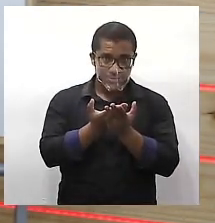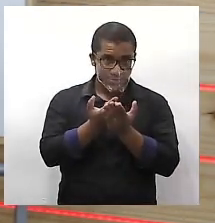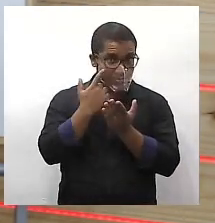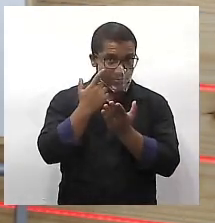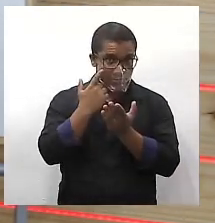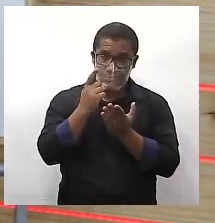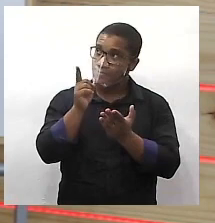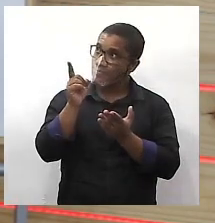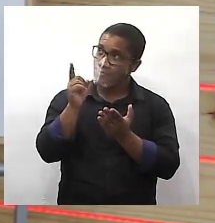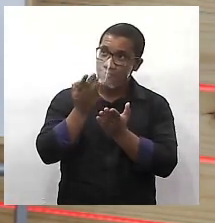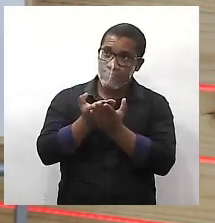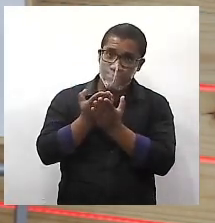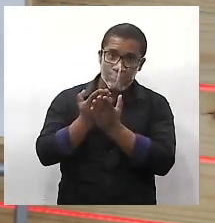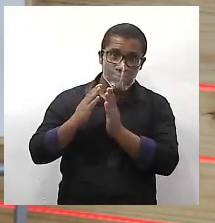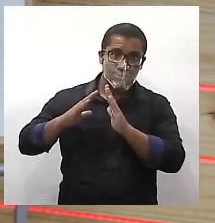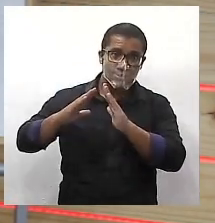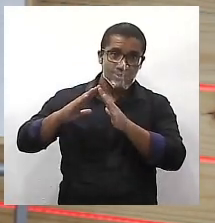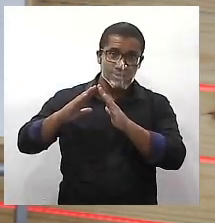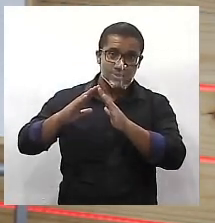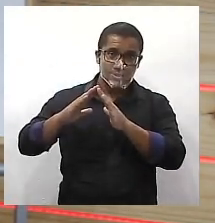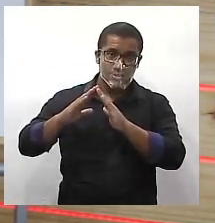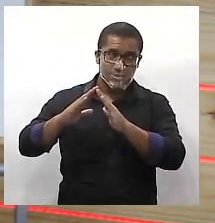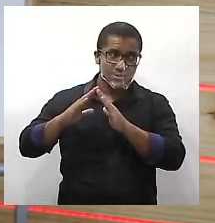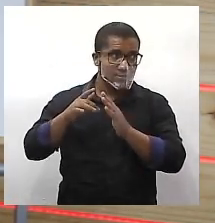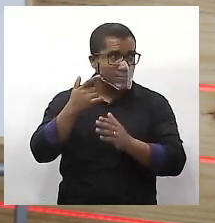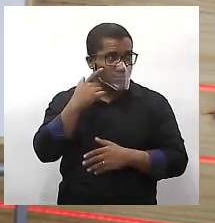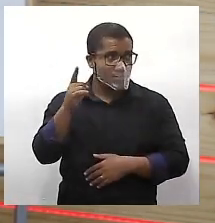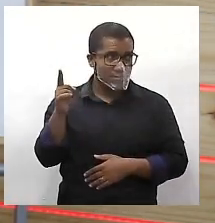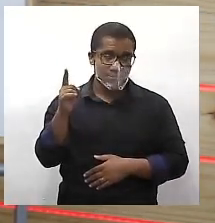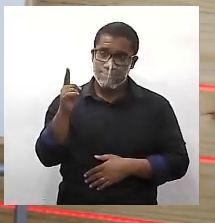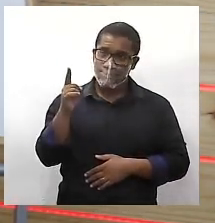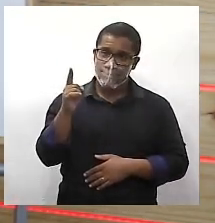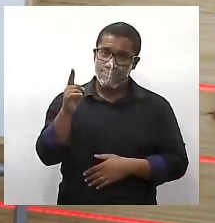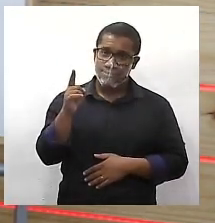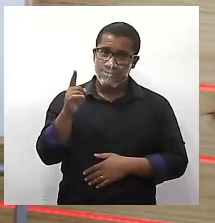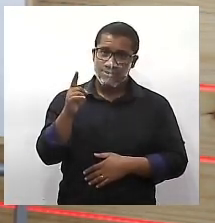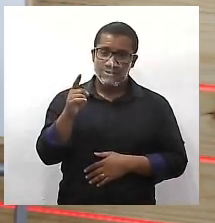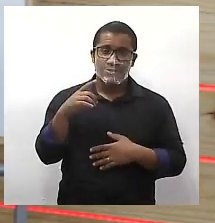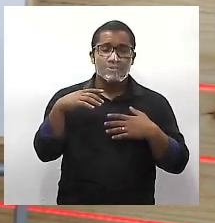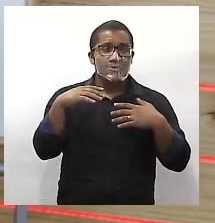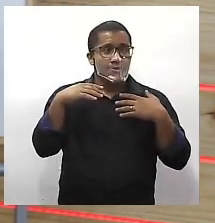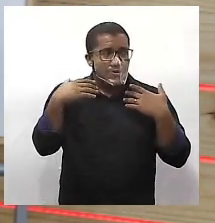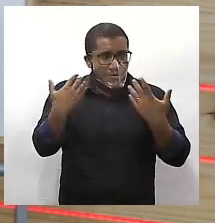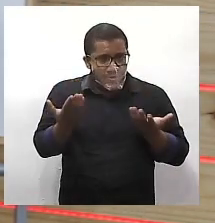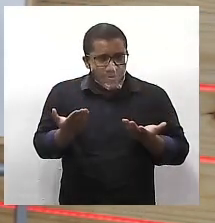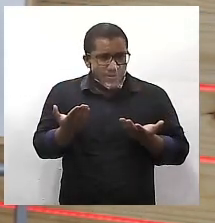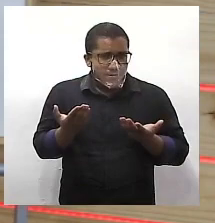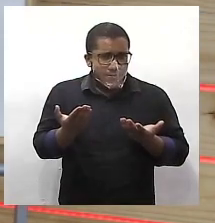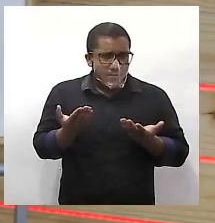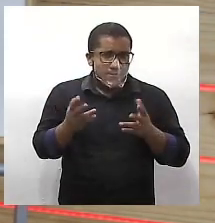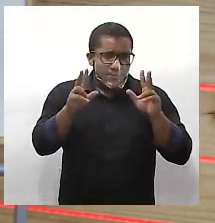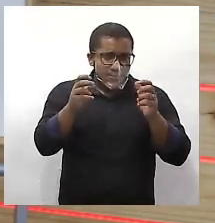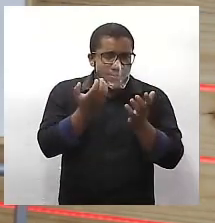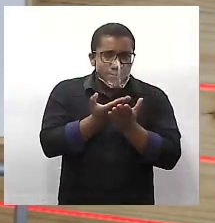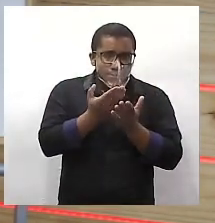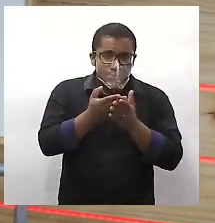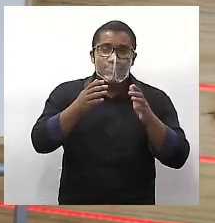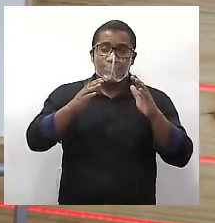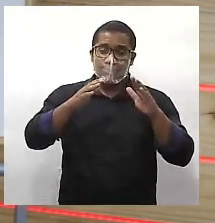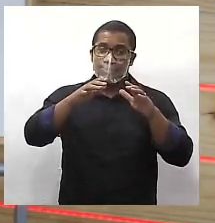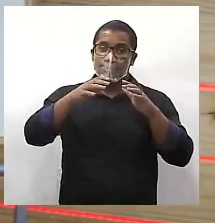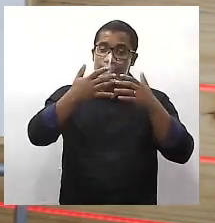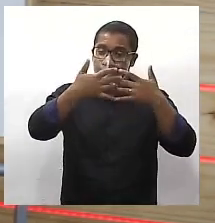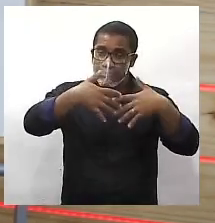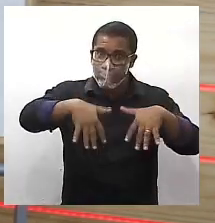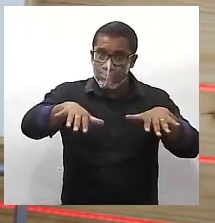estudo da casa. Você vai ter exatamente o estudo da casa, ou seja, é aqui que você vai estudar o ambiente.